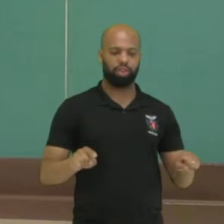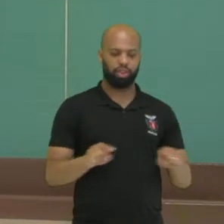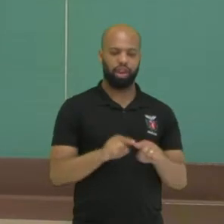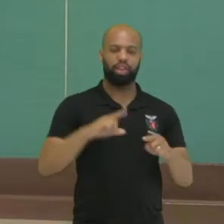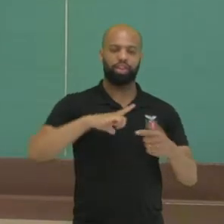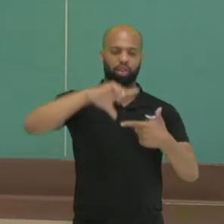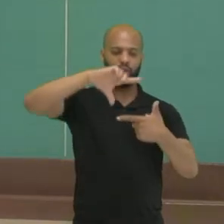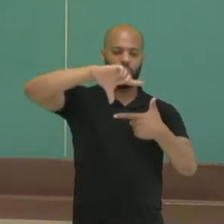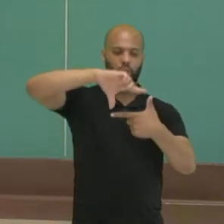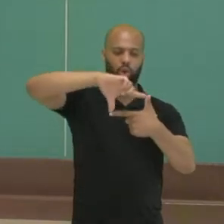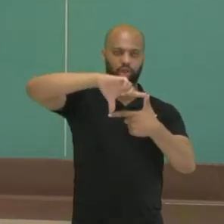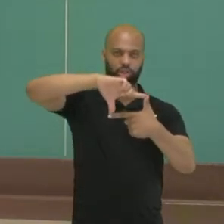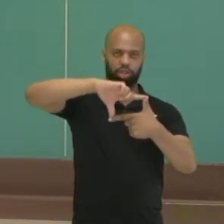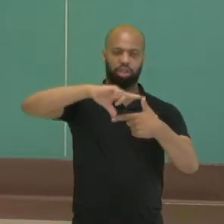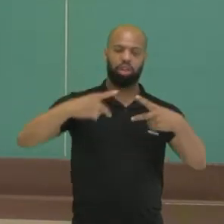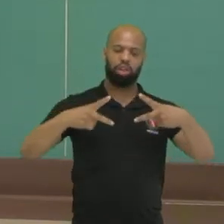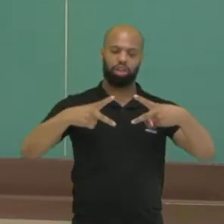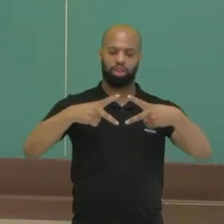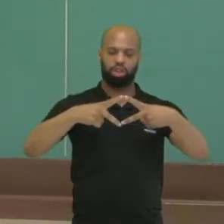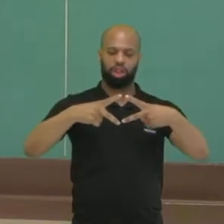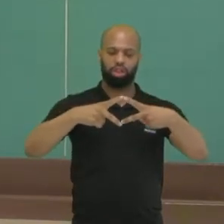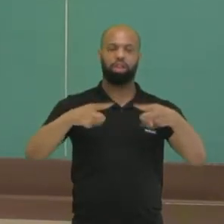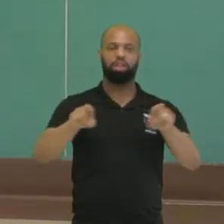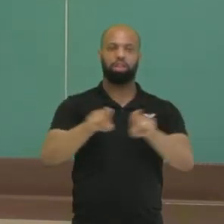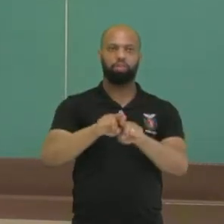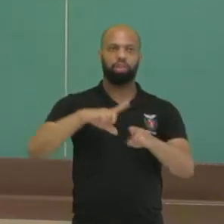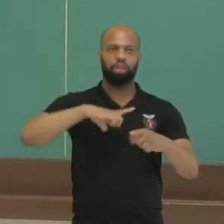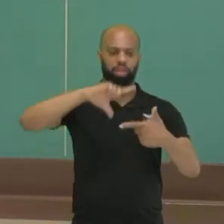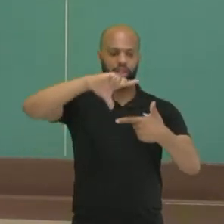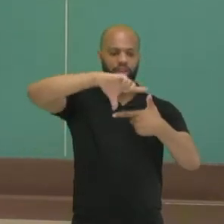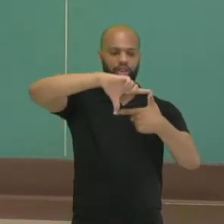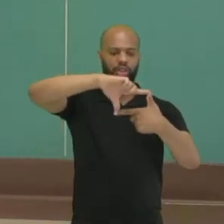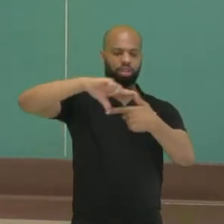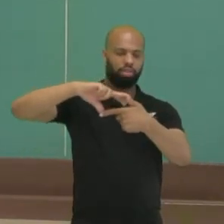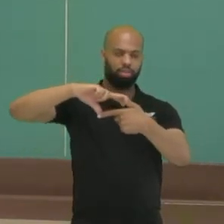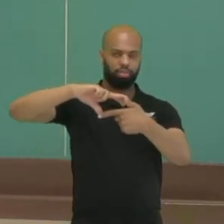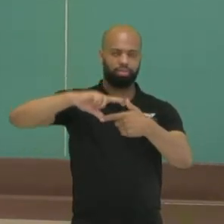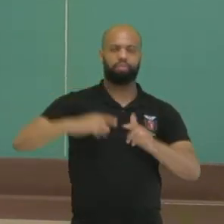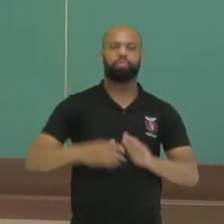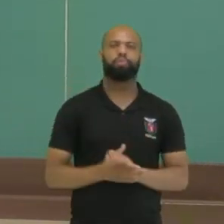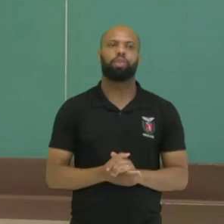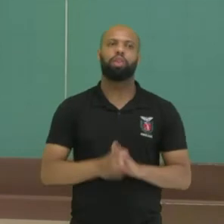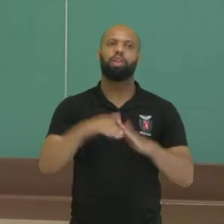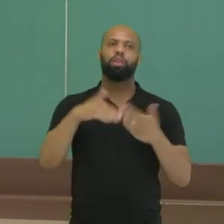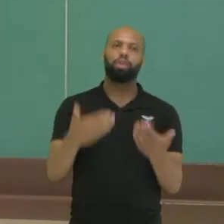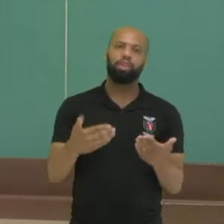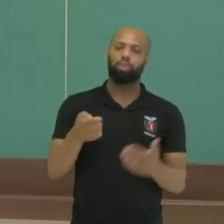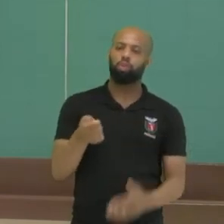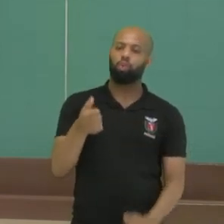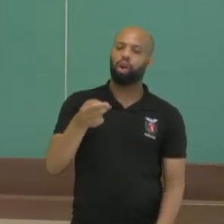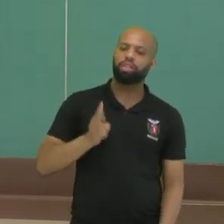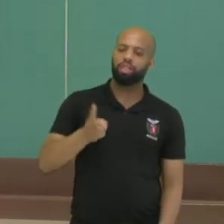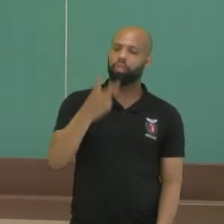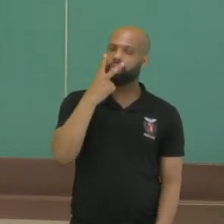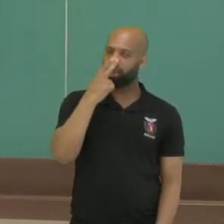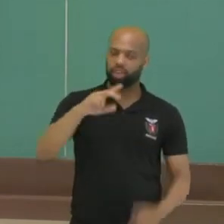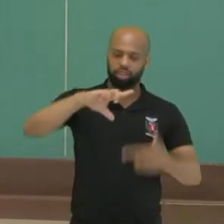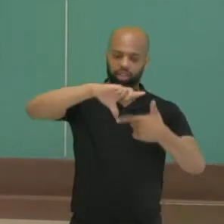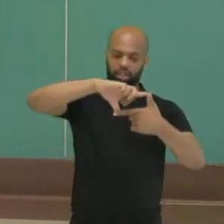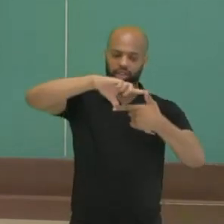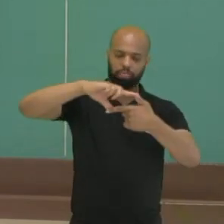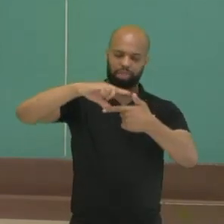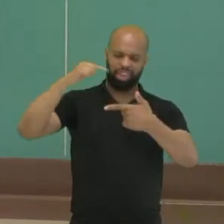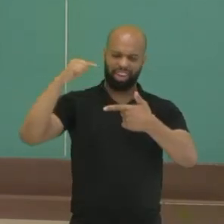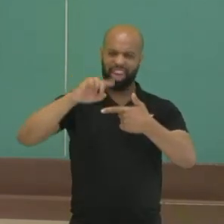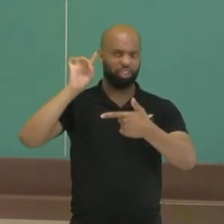o losango e o paralelogramo, que o próprio nome diz. Normalmente a gente acha que paralelogramo é só esse